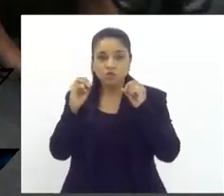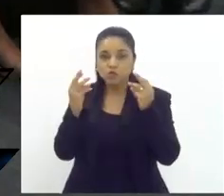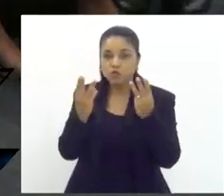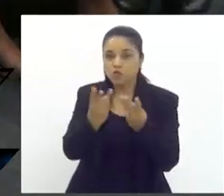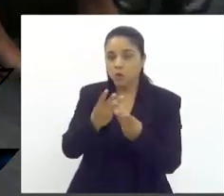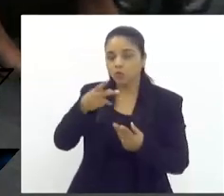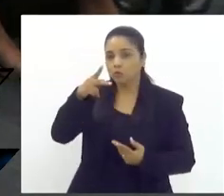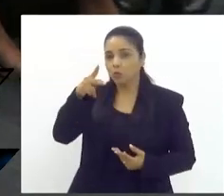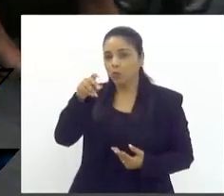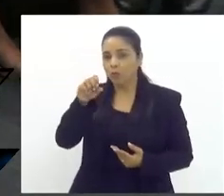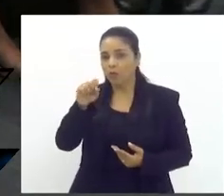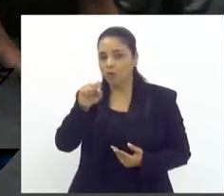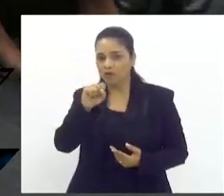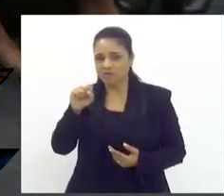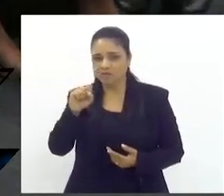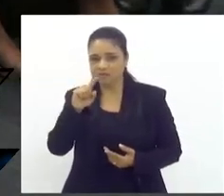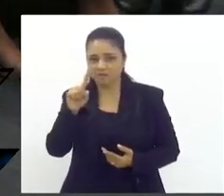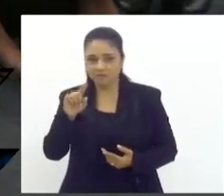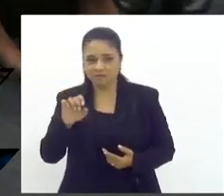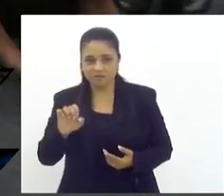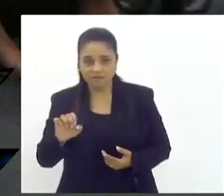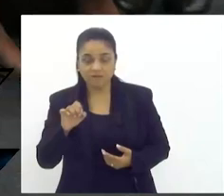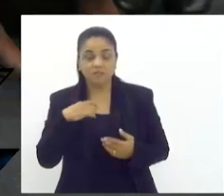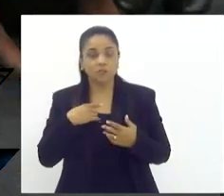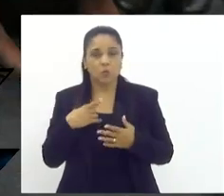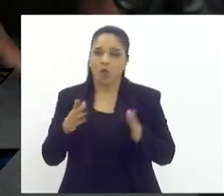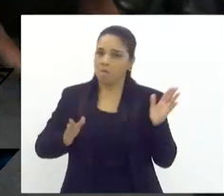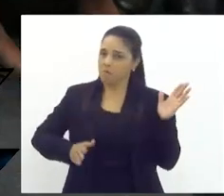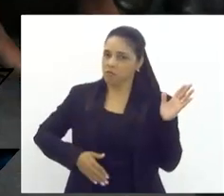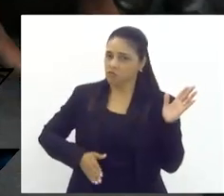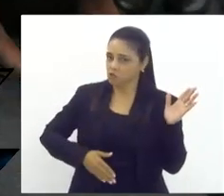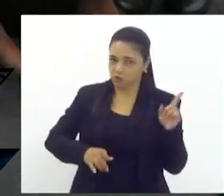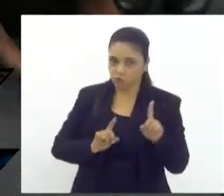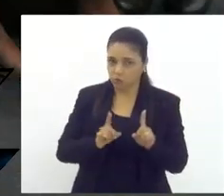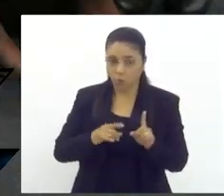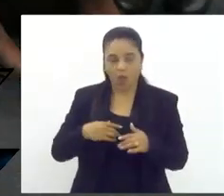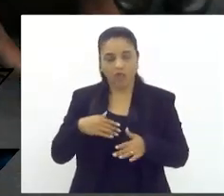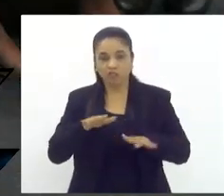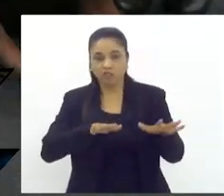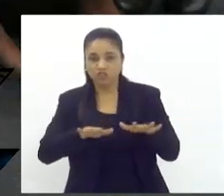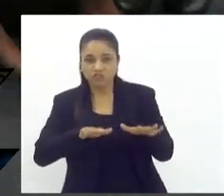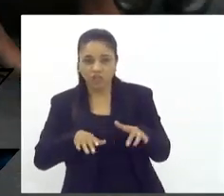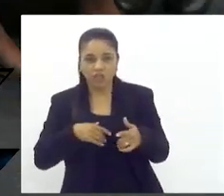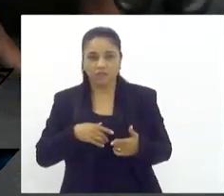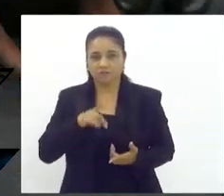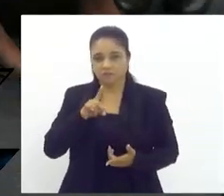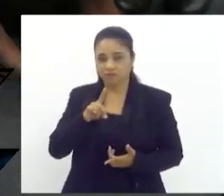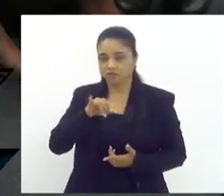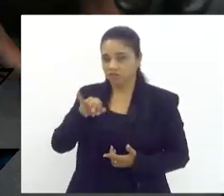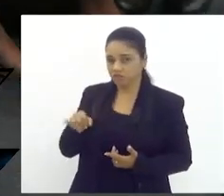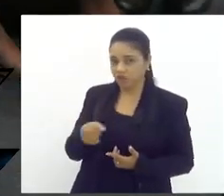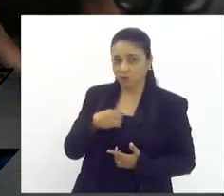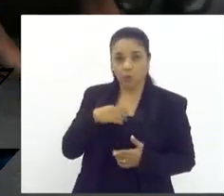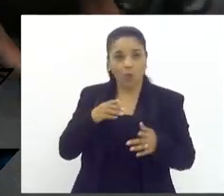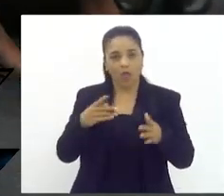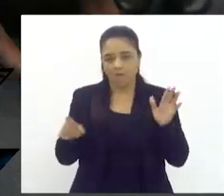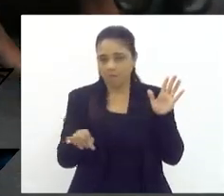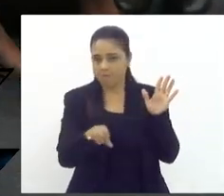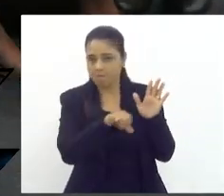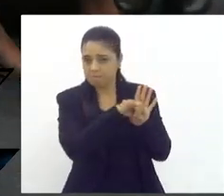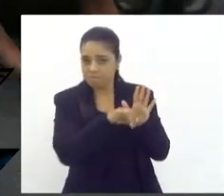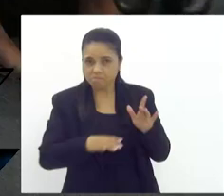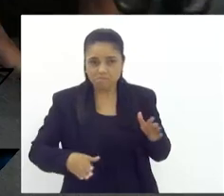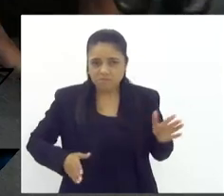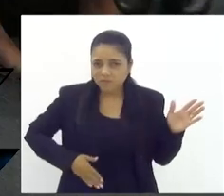artista não é bandido Mc não é bandido DJ não é bandido morar em favela não faz